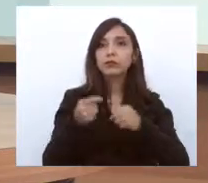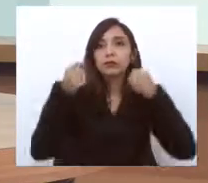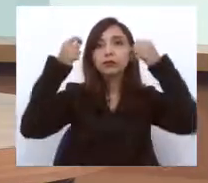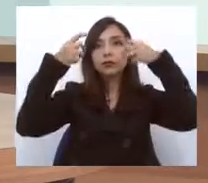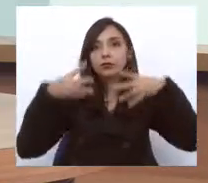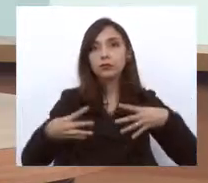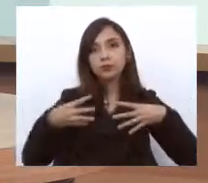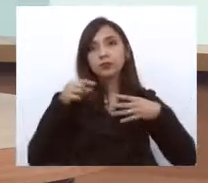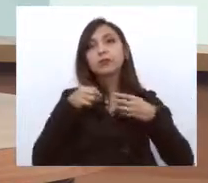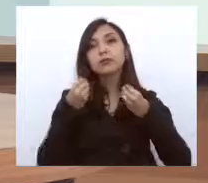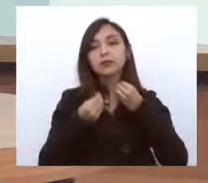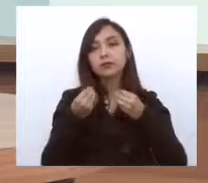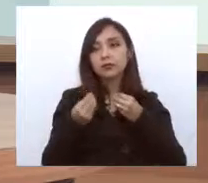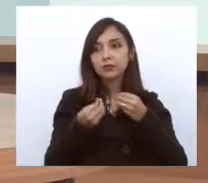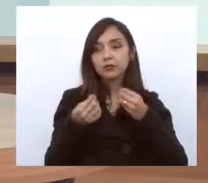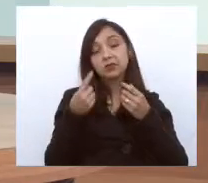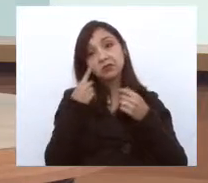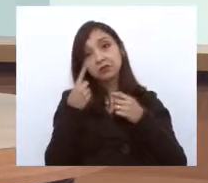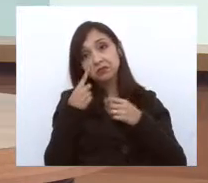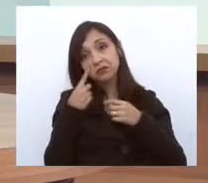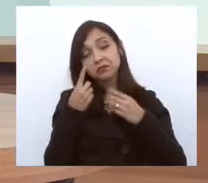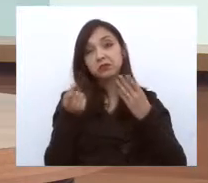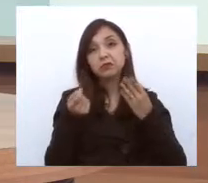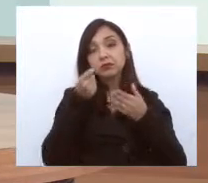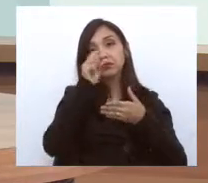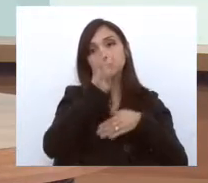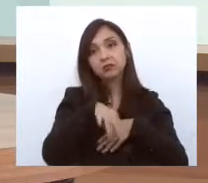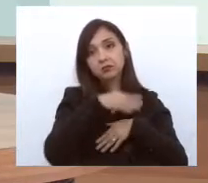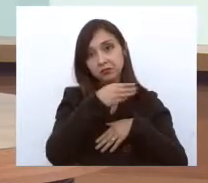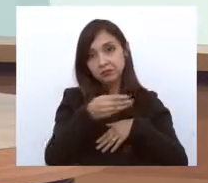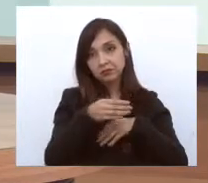Paulista. Veja bem,